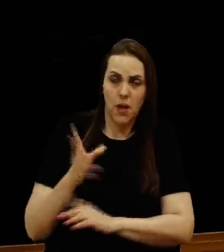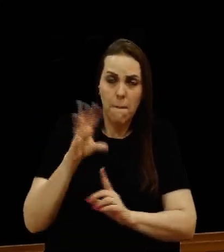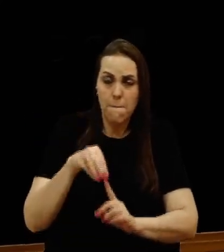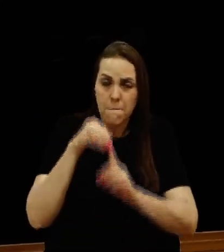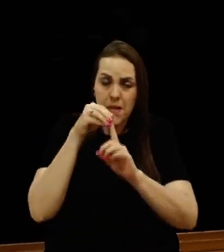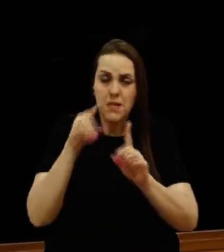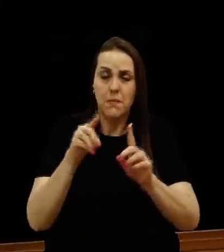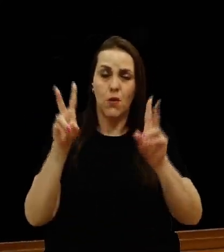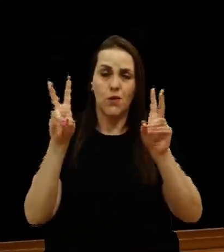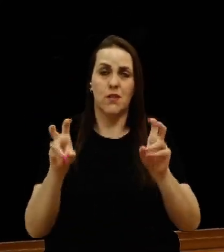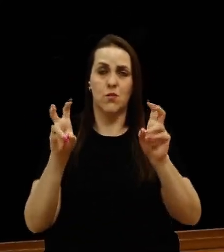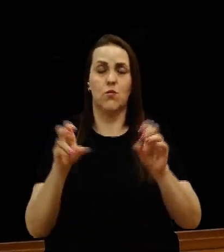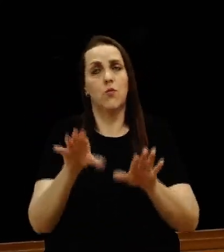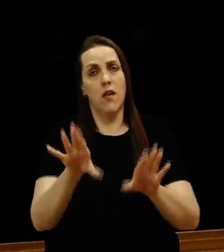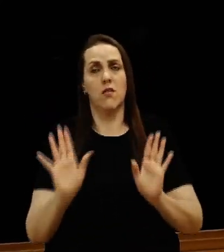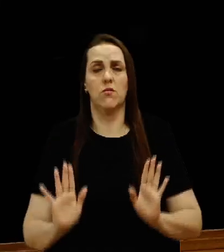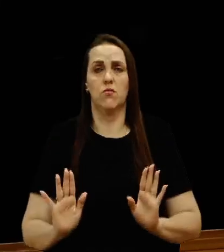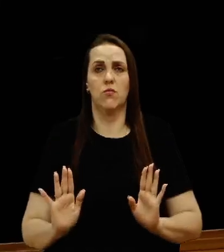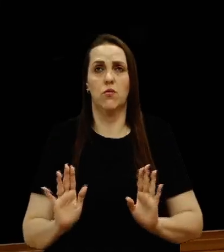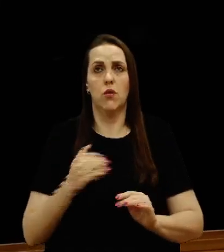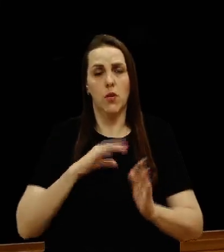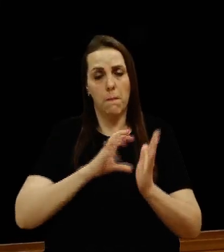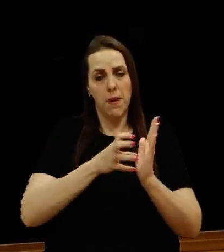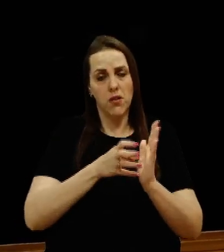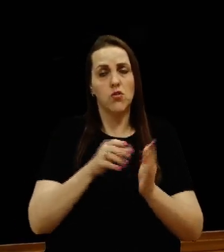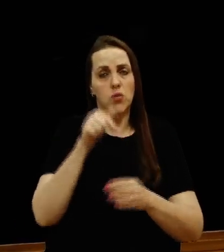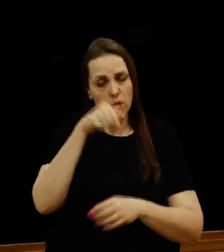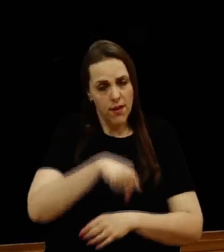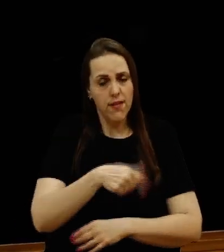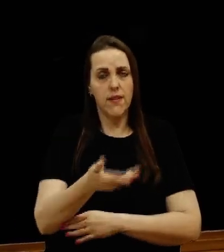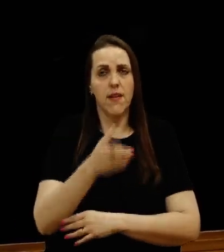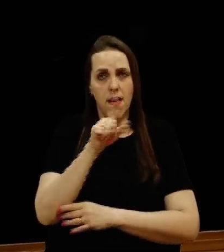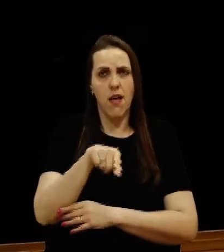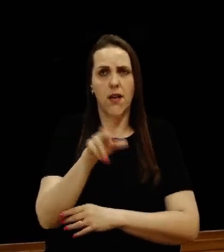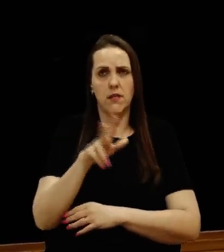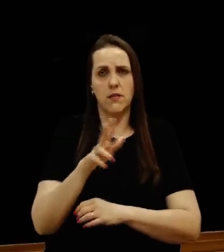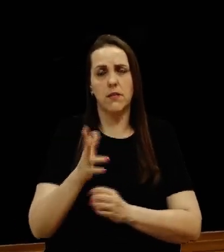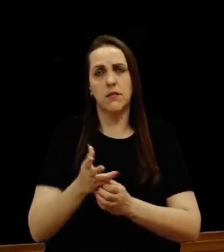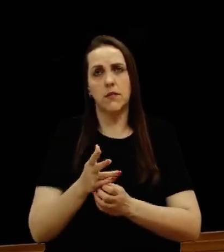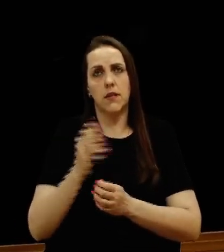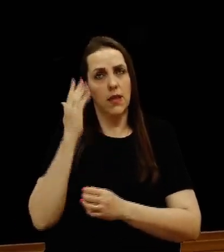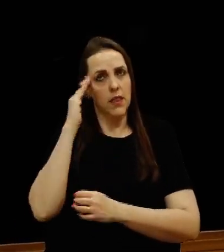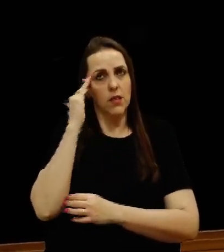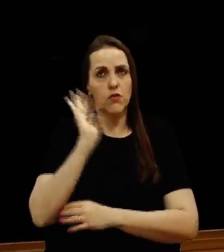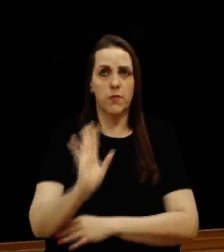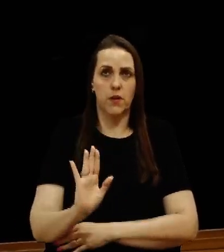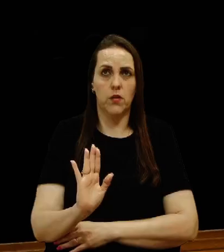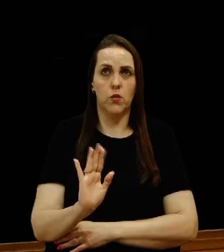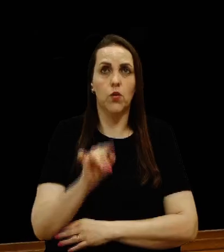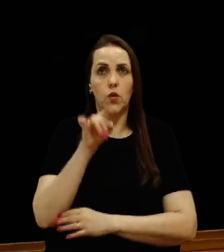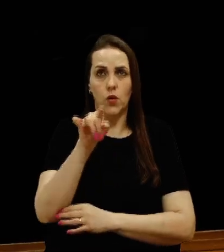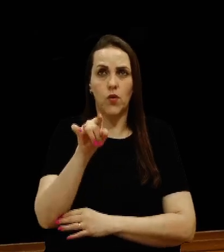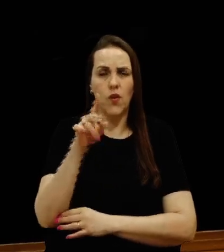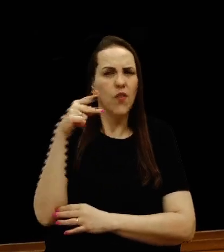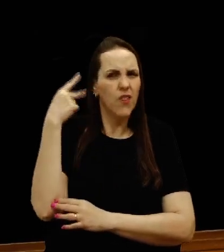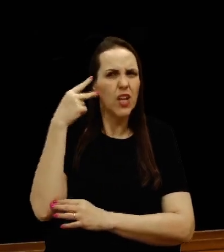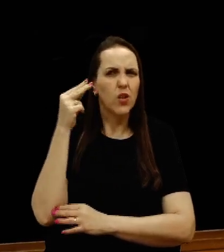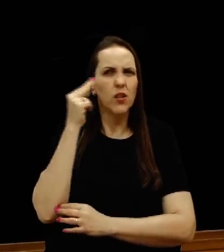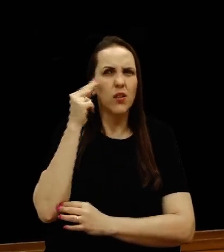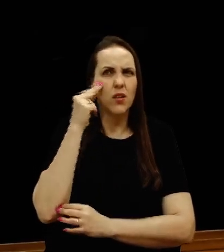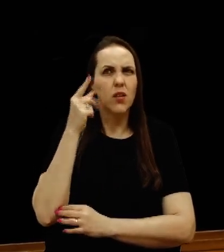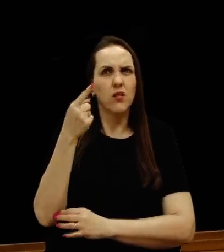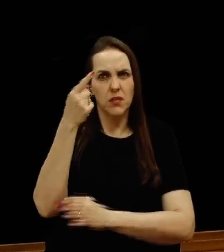a posição do nosso partido aqui. E eu queria, vereador Sandro Fantinel, quando o senhor falou de ciência, eu até fiquei